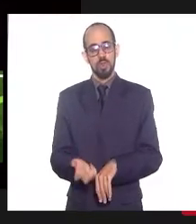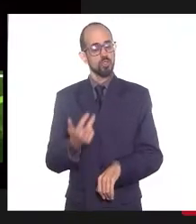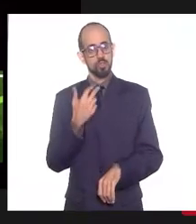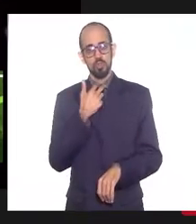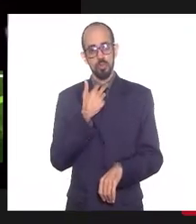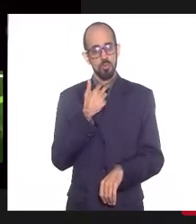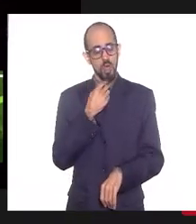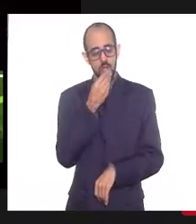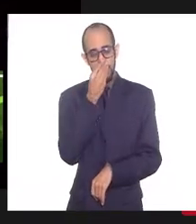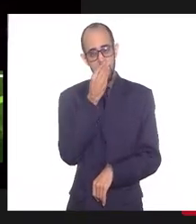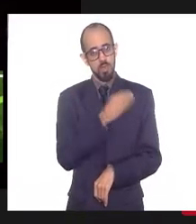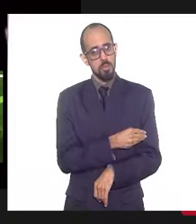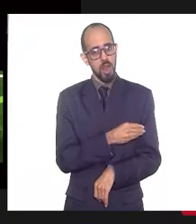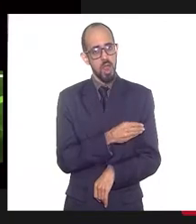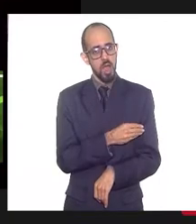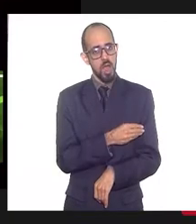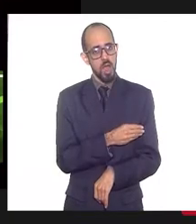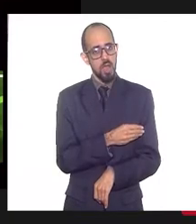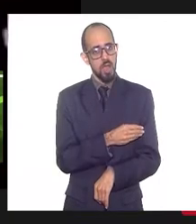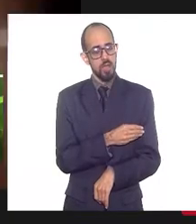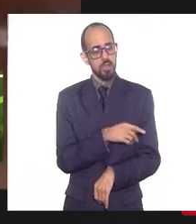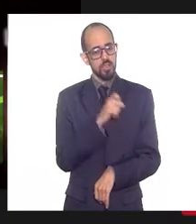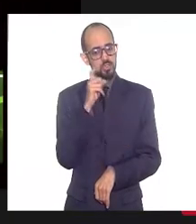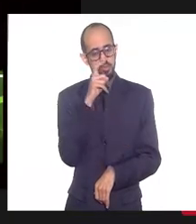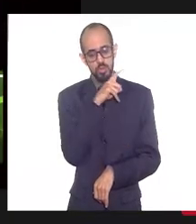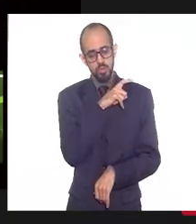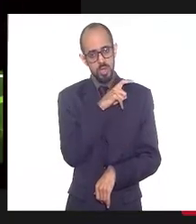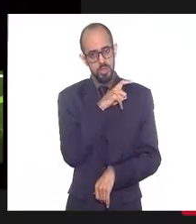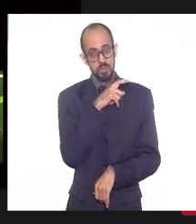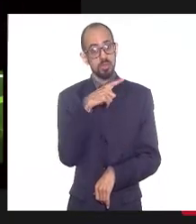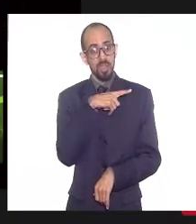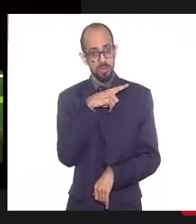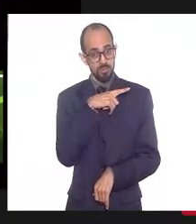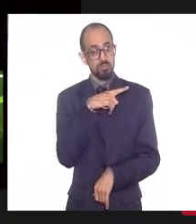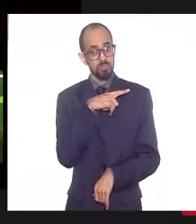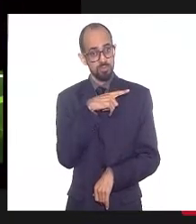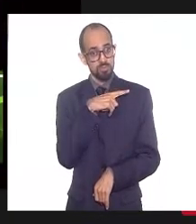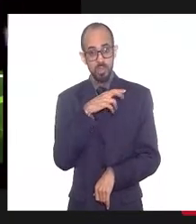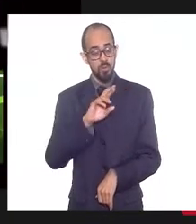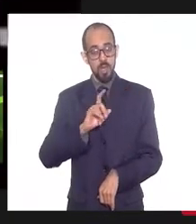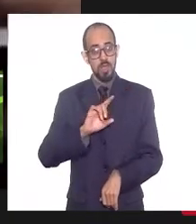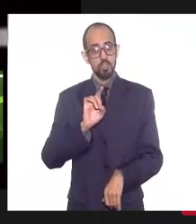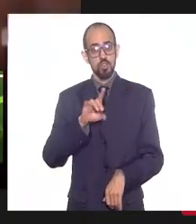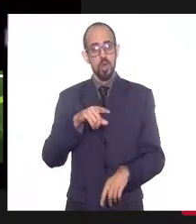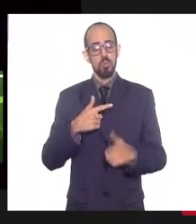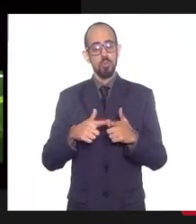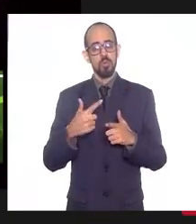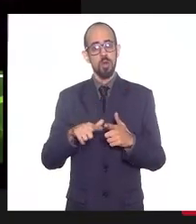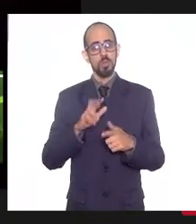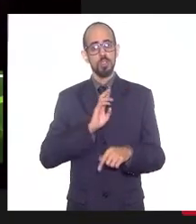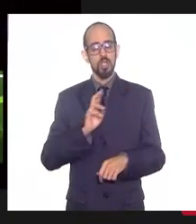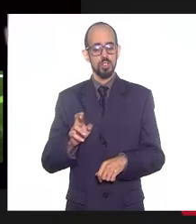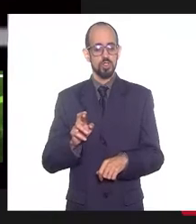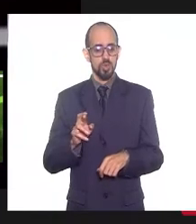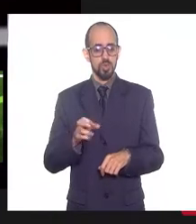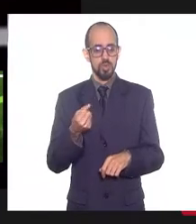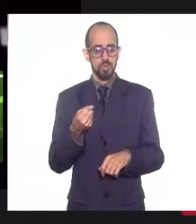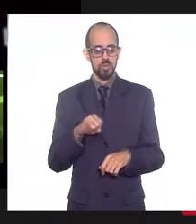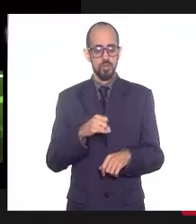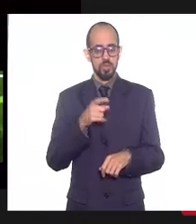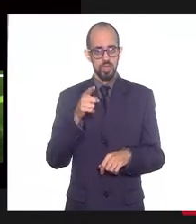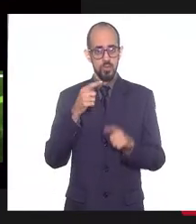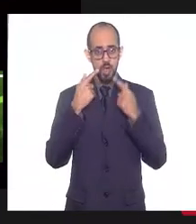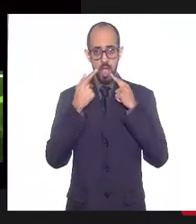grossa das dificuldades, e não é só a questão religiosa. Se você for lá registrar uma queixa